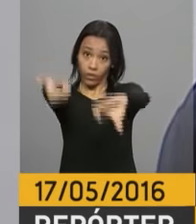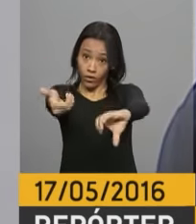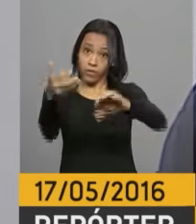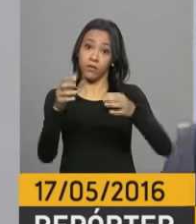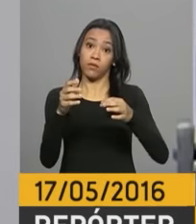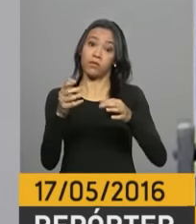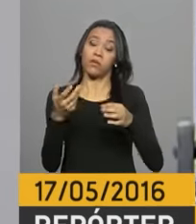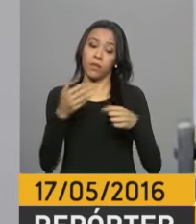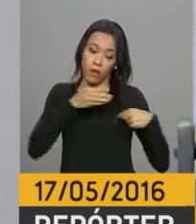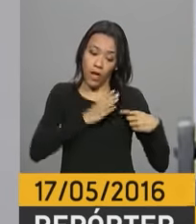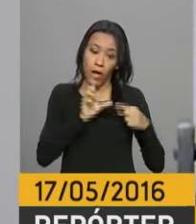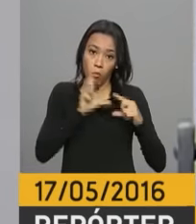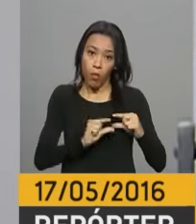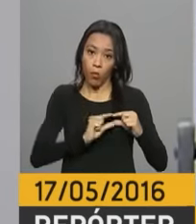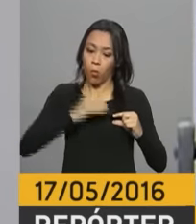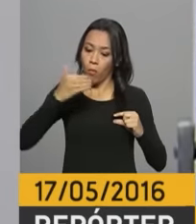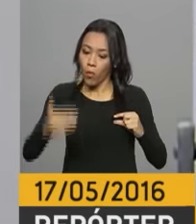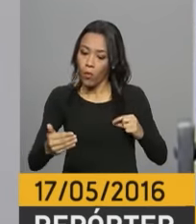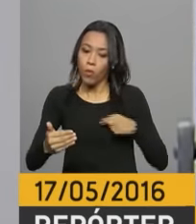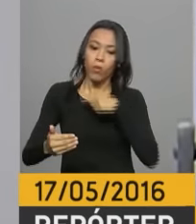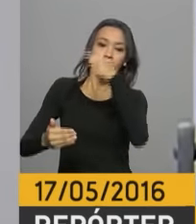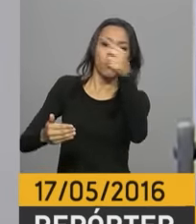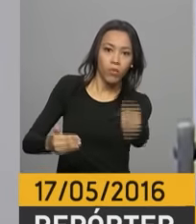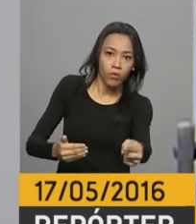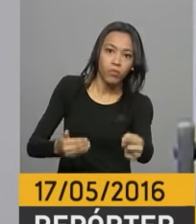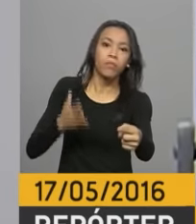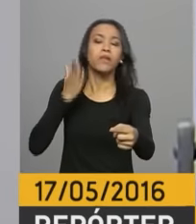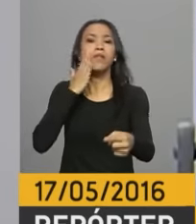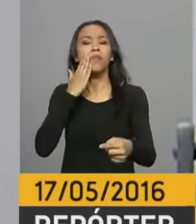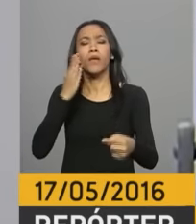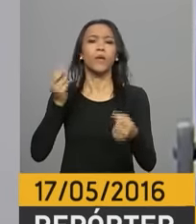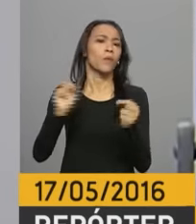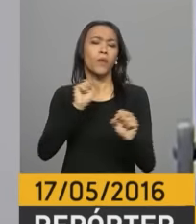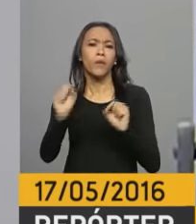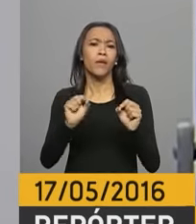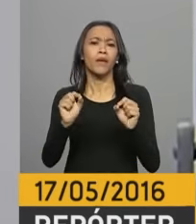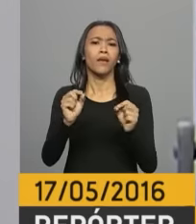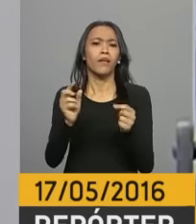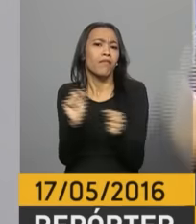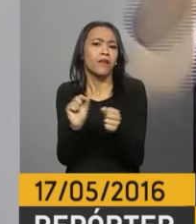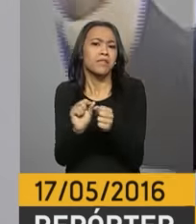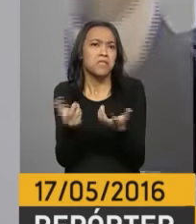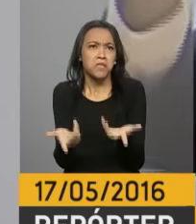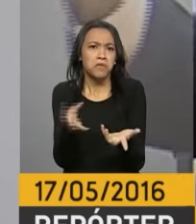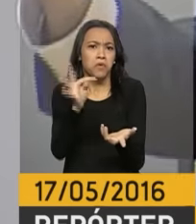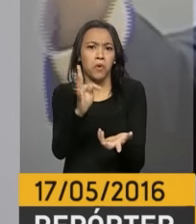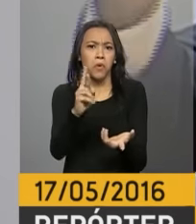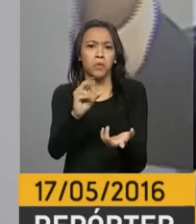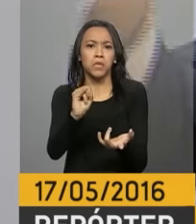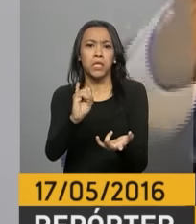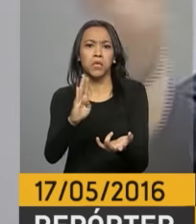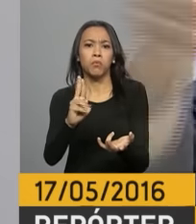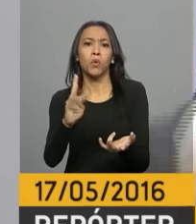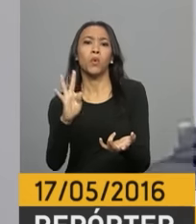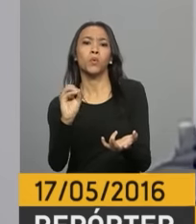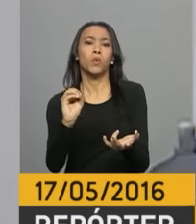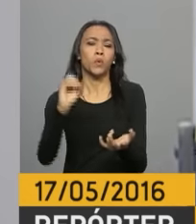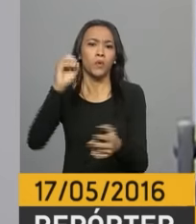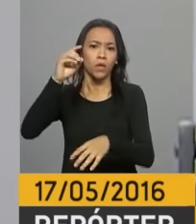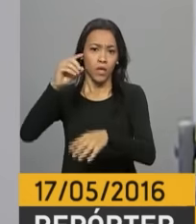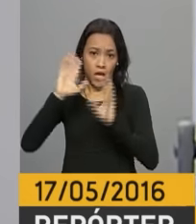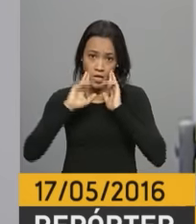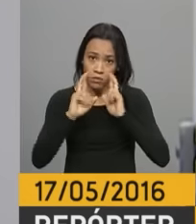vamos ter uma visão clara sobre essa questão do tributo, evidentemente, dentro dos prazos legais,